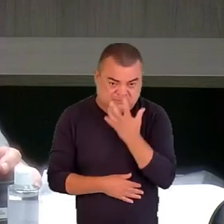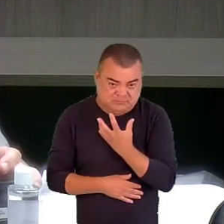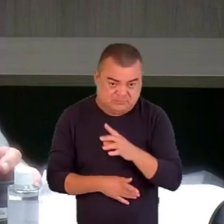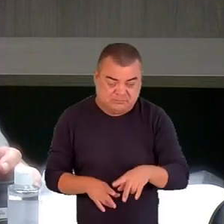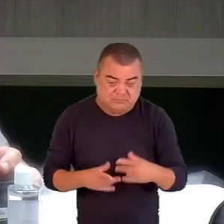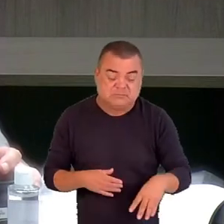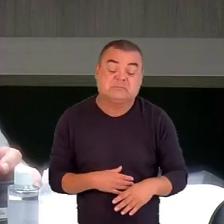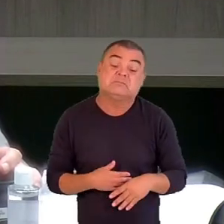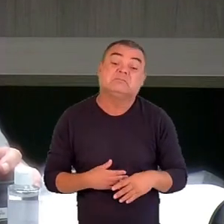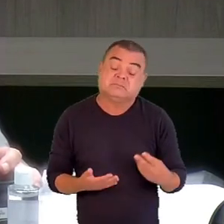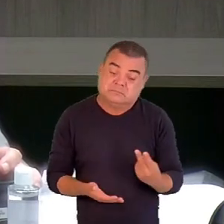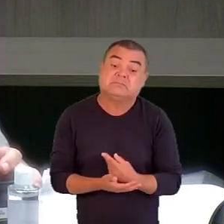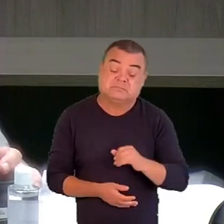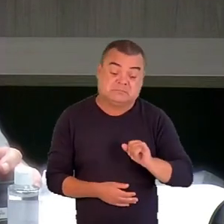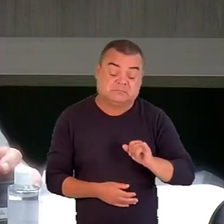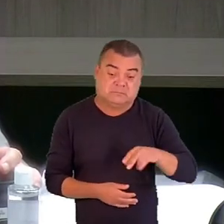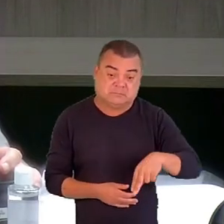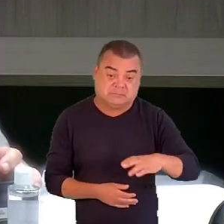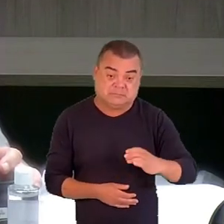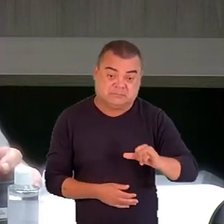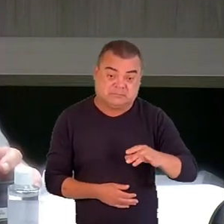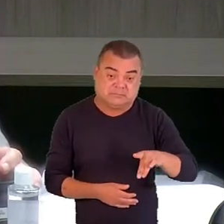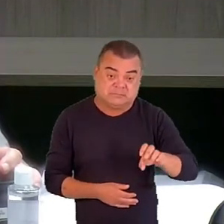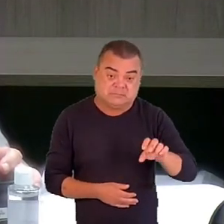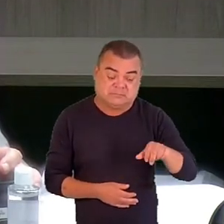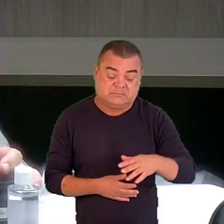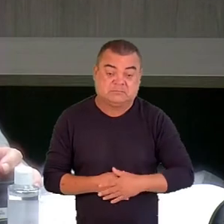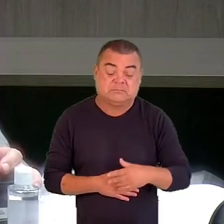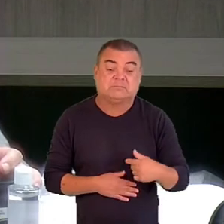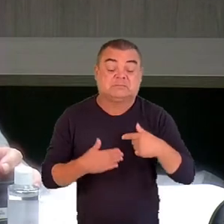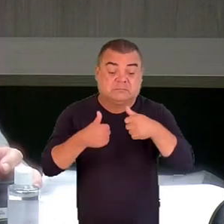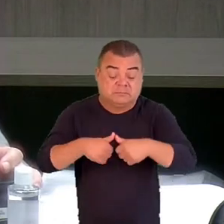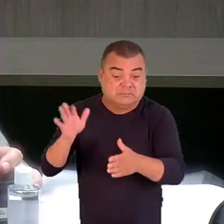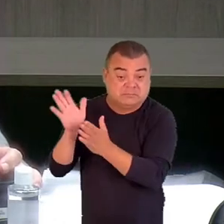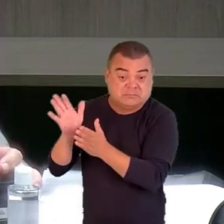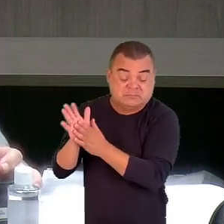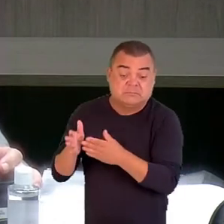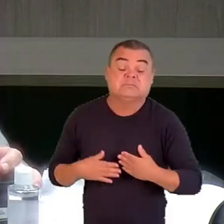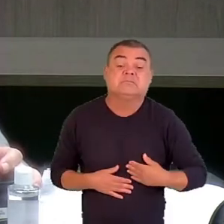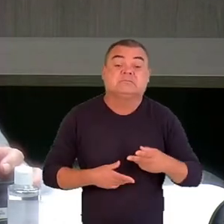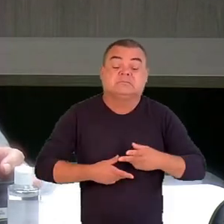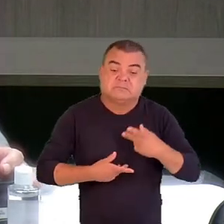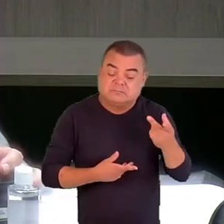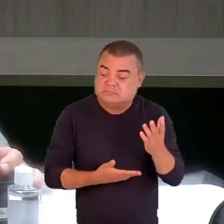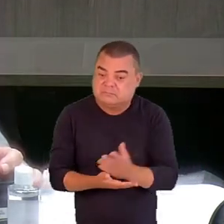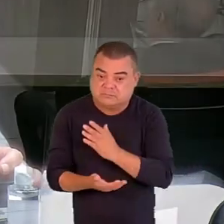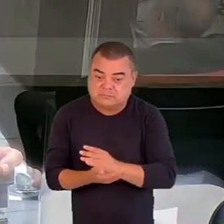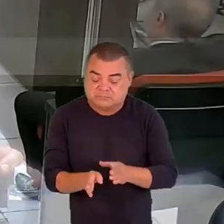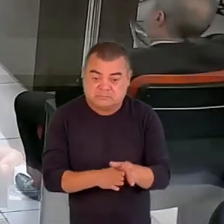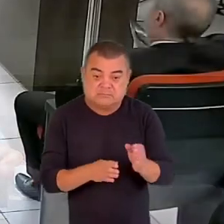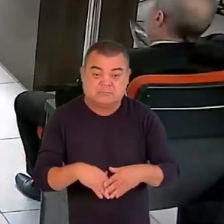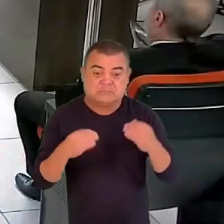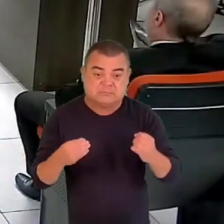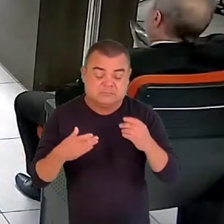efetivamente ocorrido. Fica aqui a proposta e a palavra está aberta para a manifestação dos senhores conselheiros. Senhor